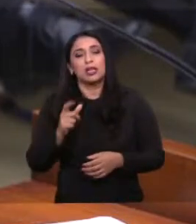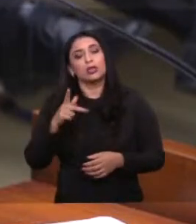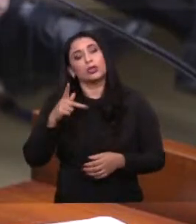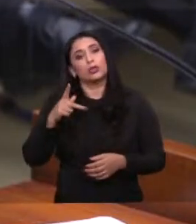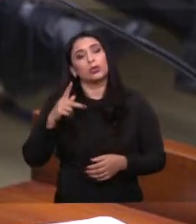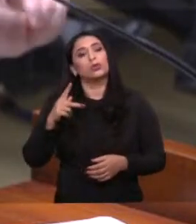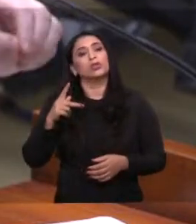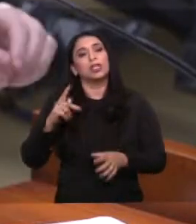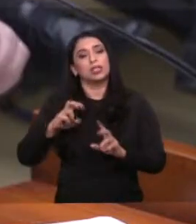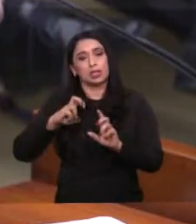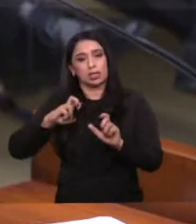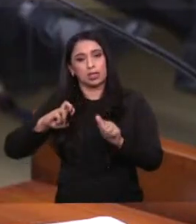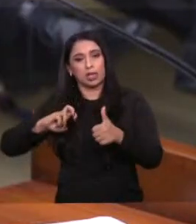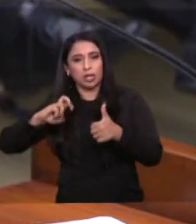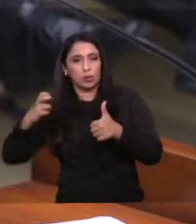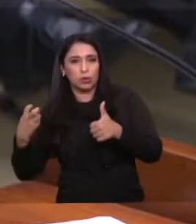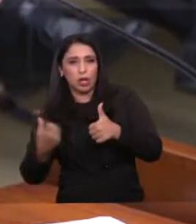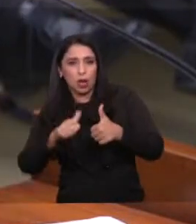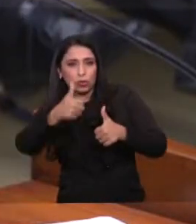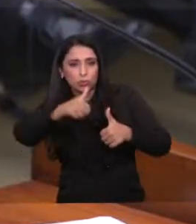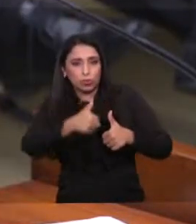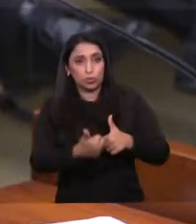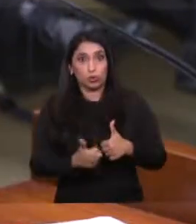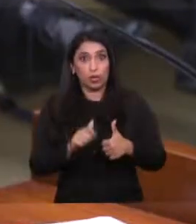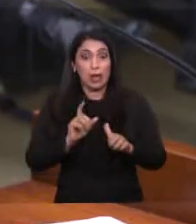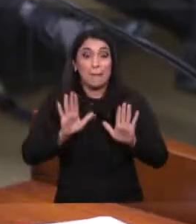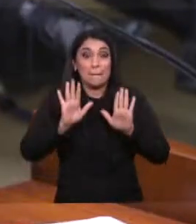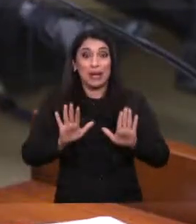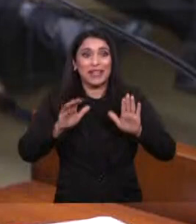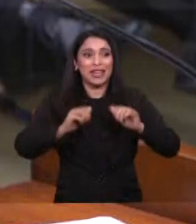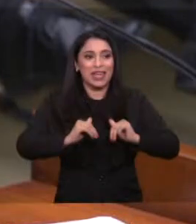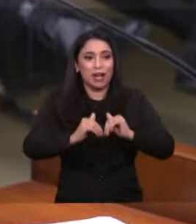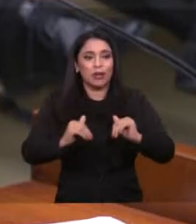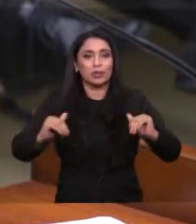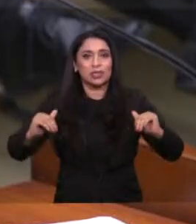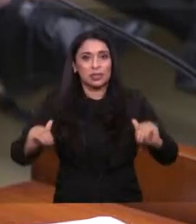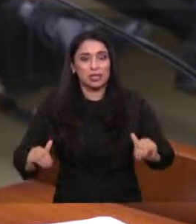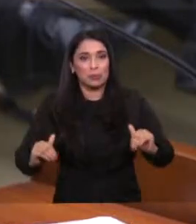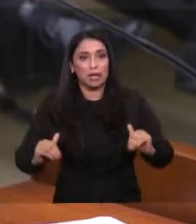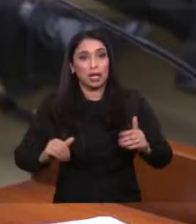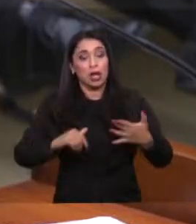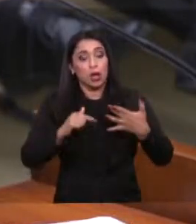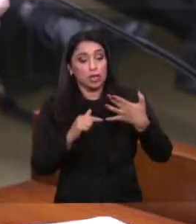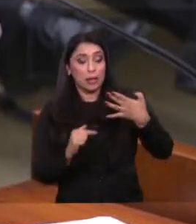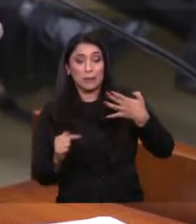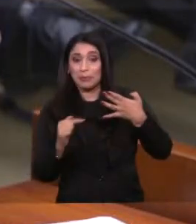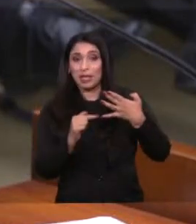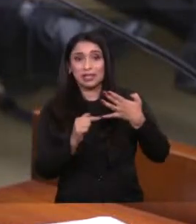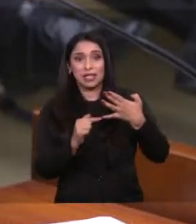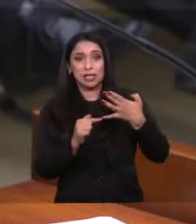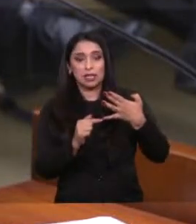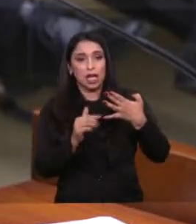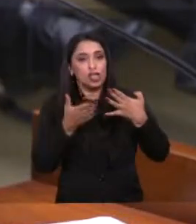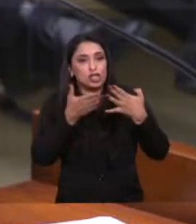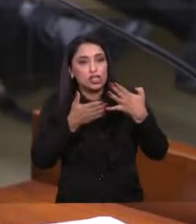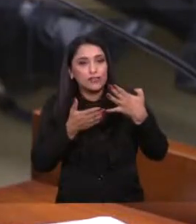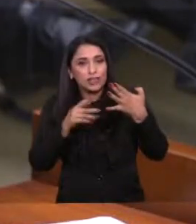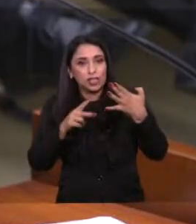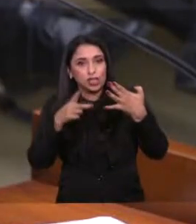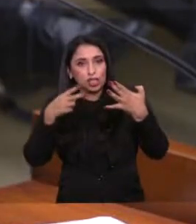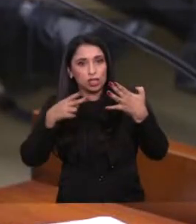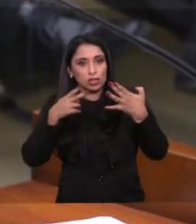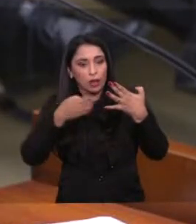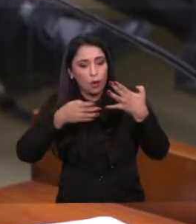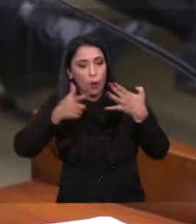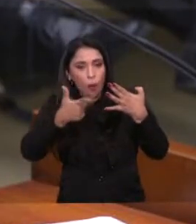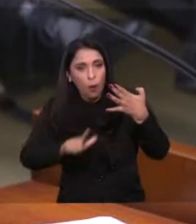júri. Foi além para fazer uma cisão da própria primeira instância, como se estivesse a criar uma subdivisão